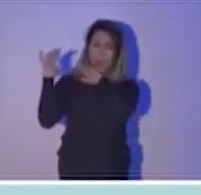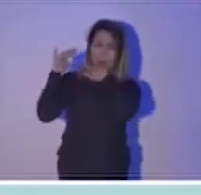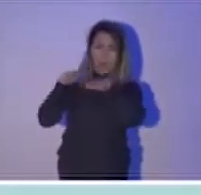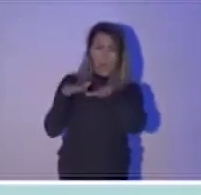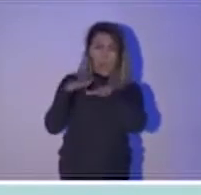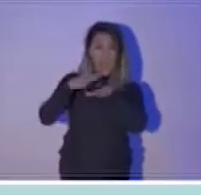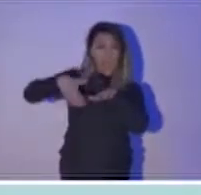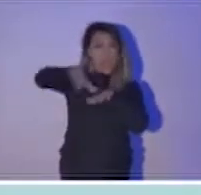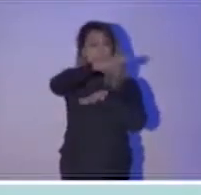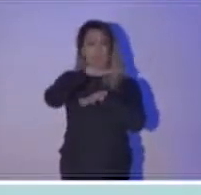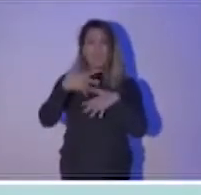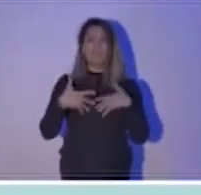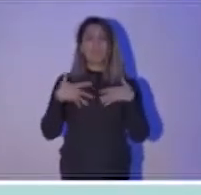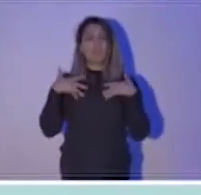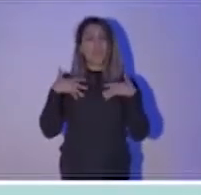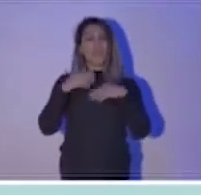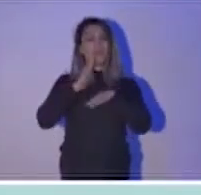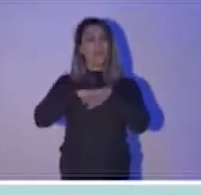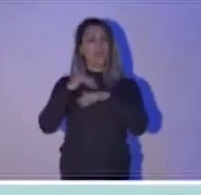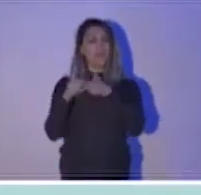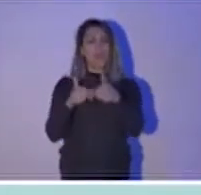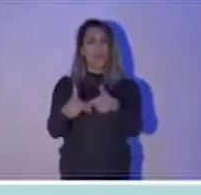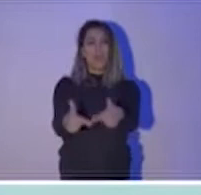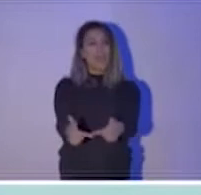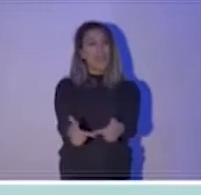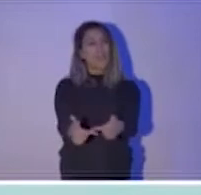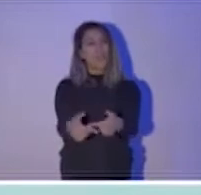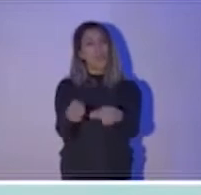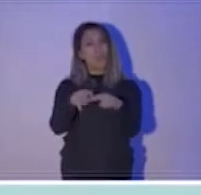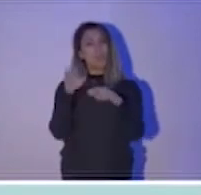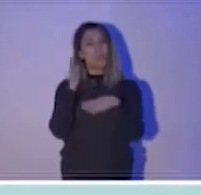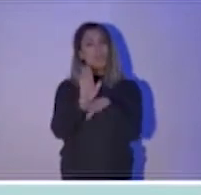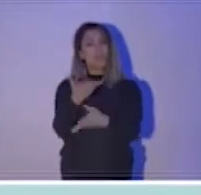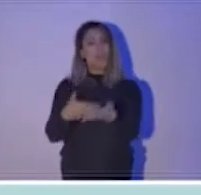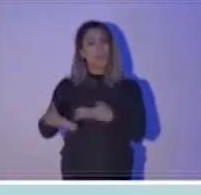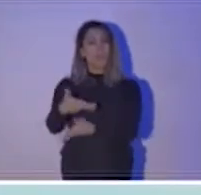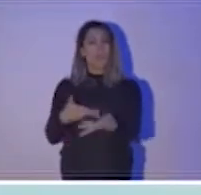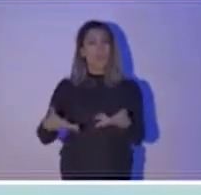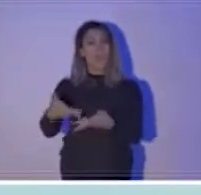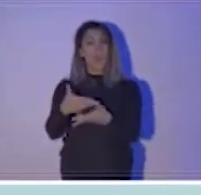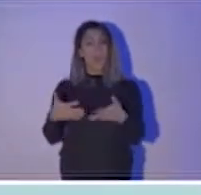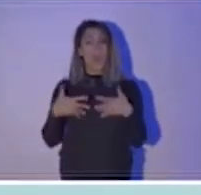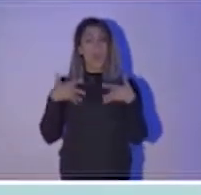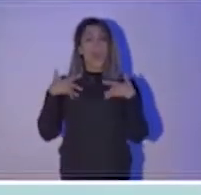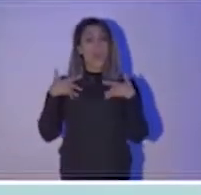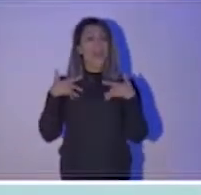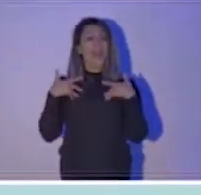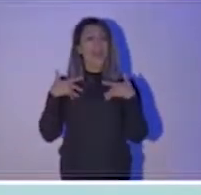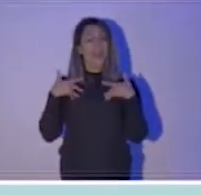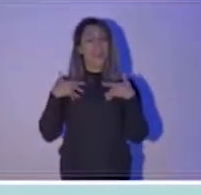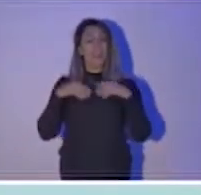satisfeitas do que elas tinham feito até ali. Então, esse regime de colaboração, ele põe as pessoas para cima. Eu olho para a